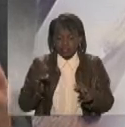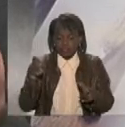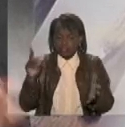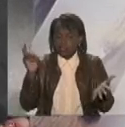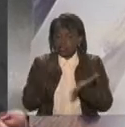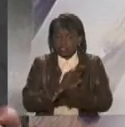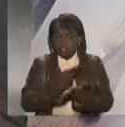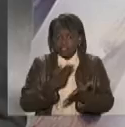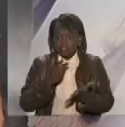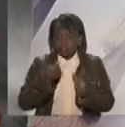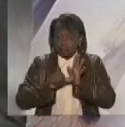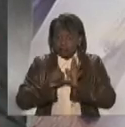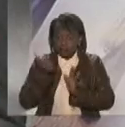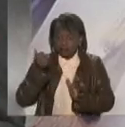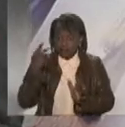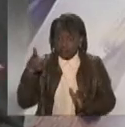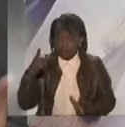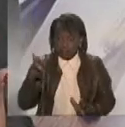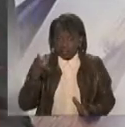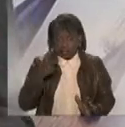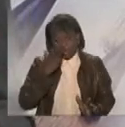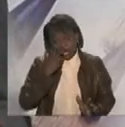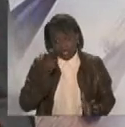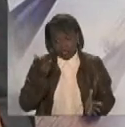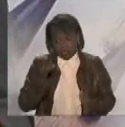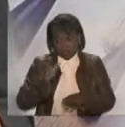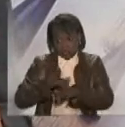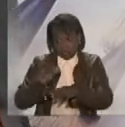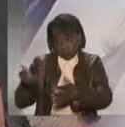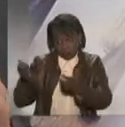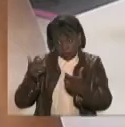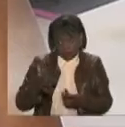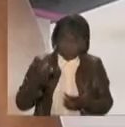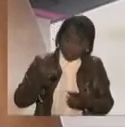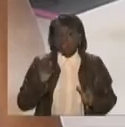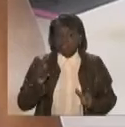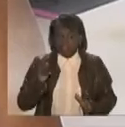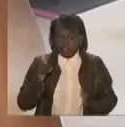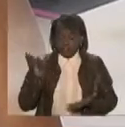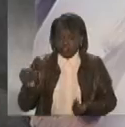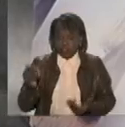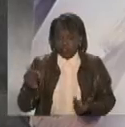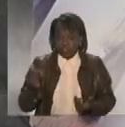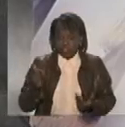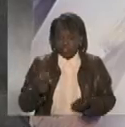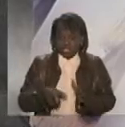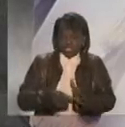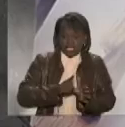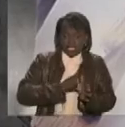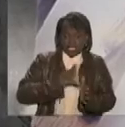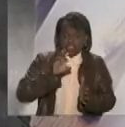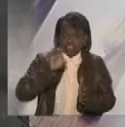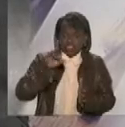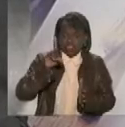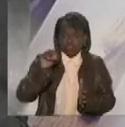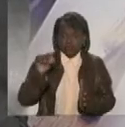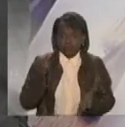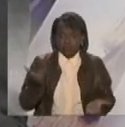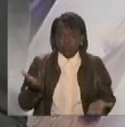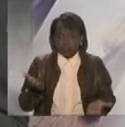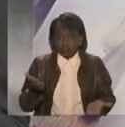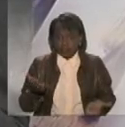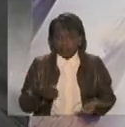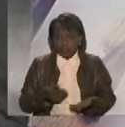que acontece que essa primeira vez, me parece, você vai poder confirmar, se ela está acontecendo cada vez